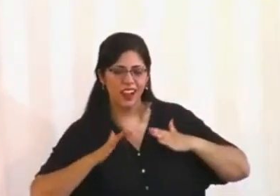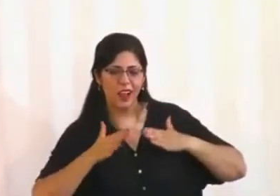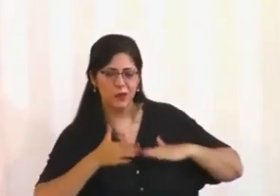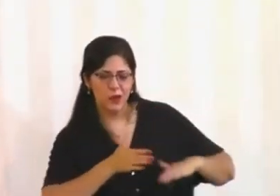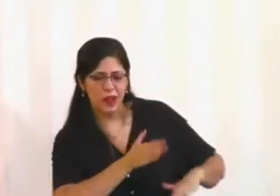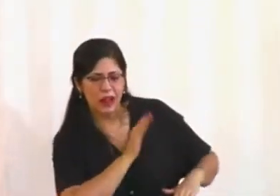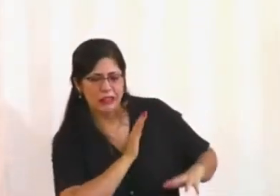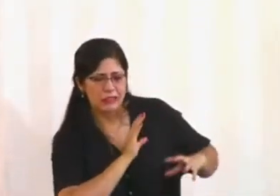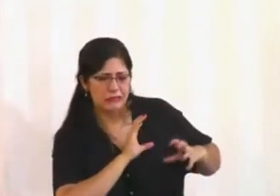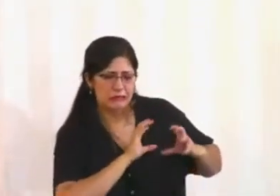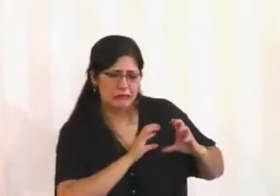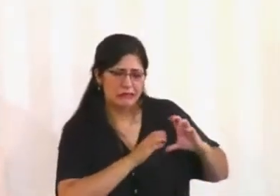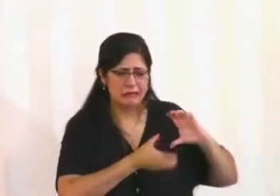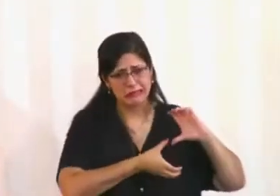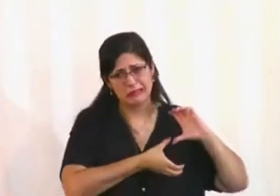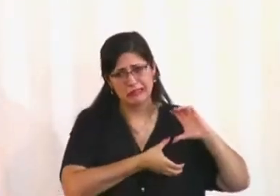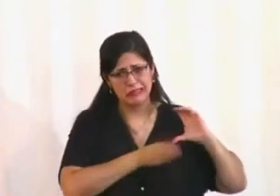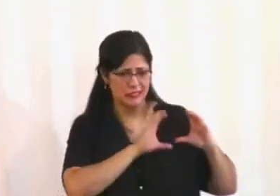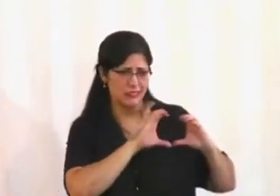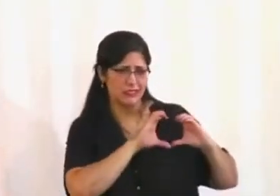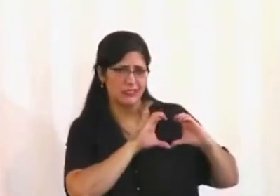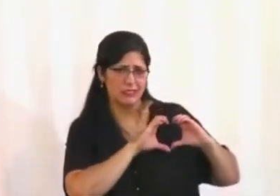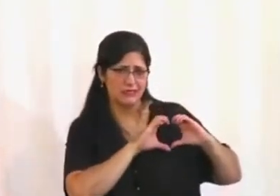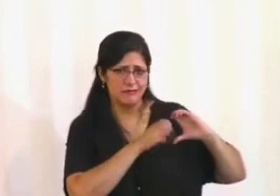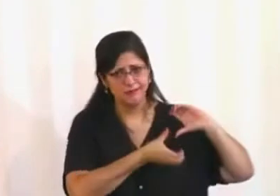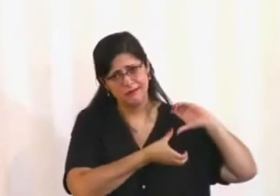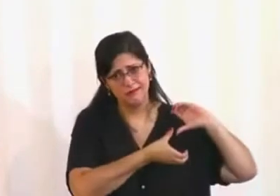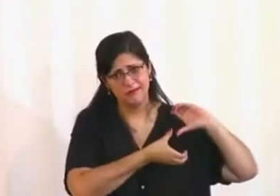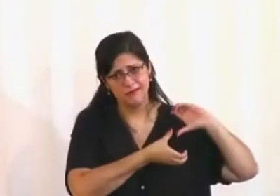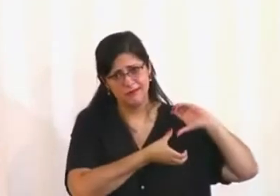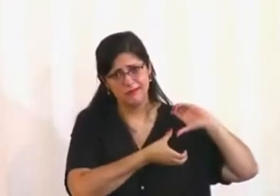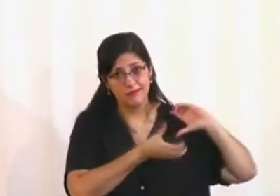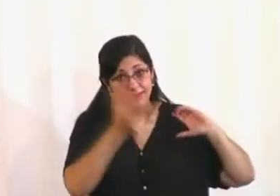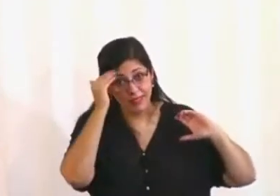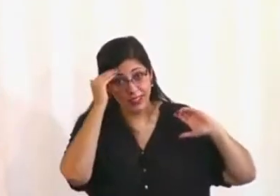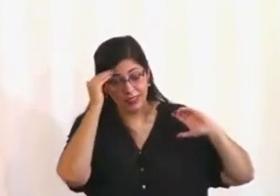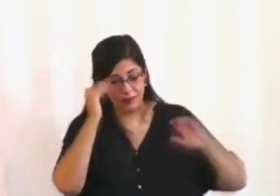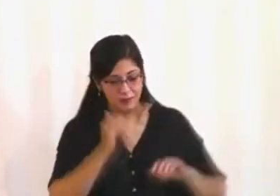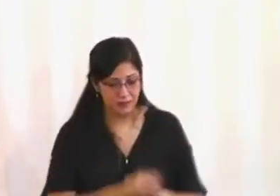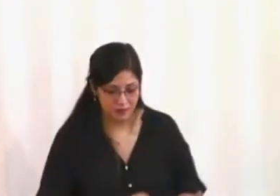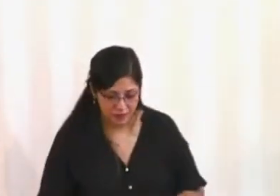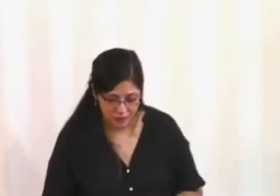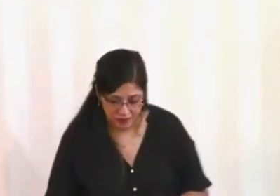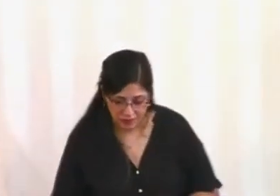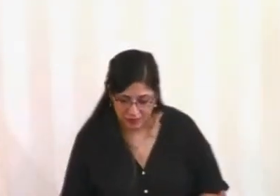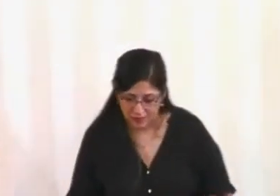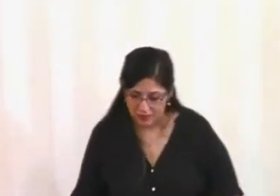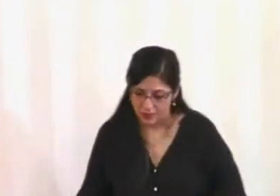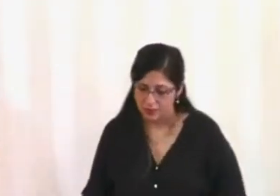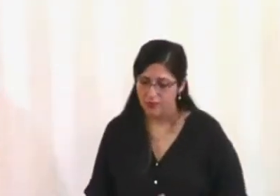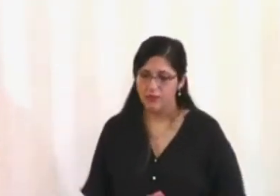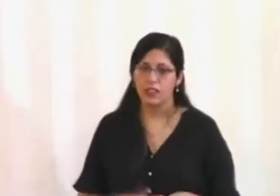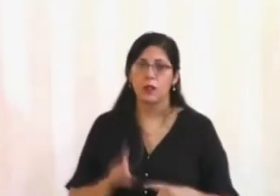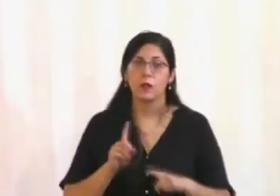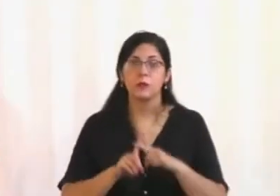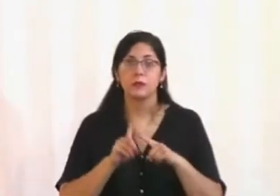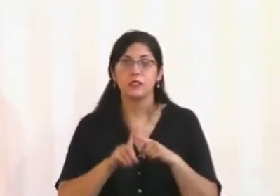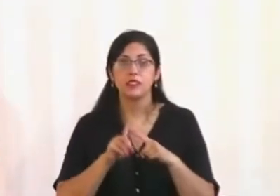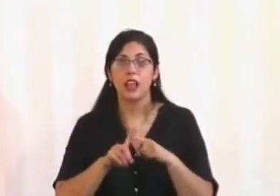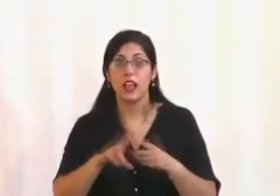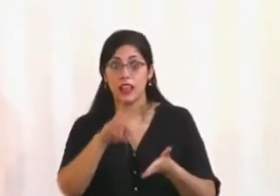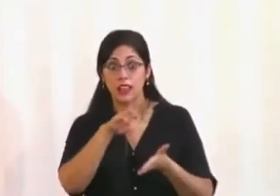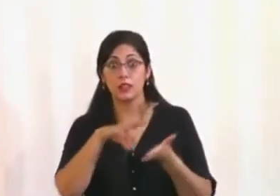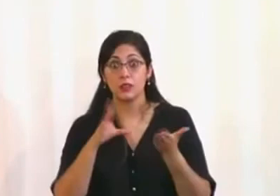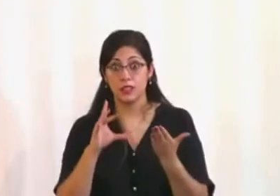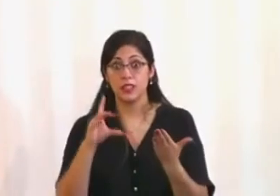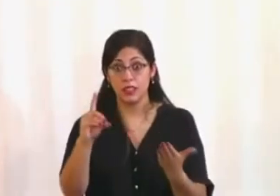Irmãos, o profeta está agora dormindo. Mais uma vez agora o texto faz um adendo, e isso para mim é muito significativo, porque no primeiro momento é o